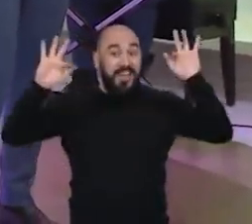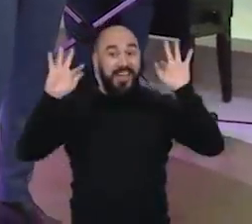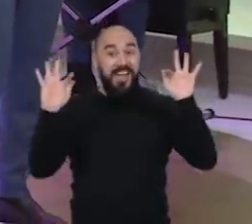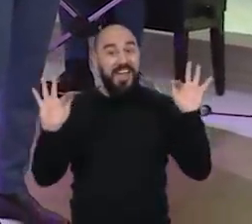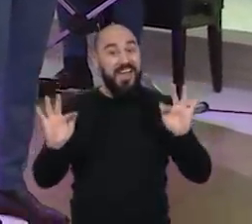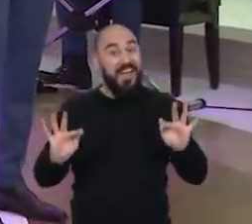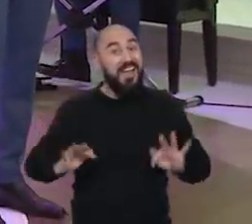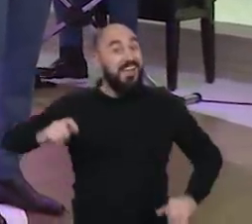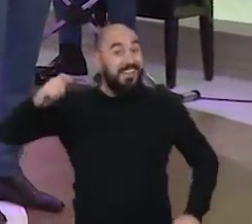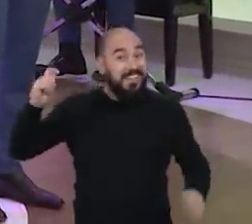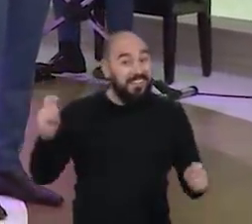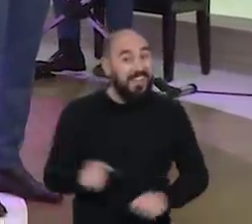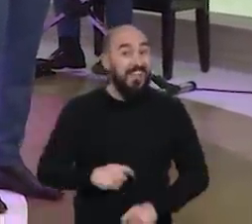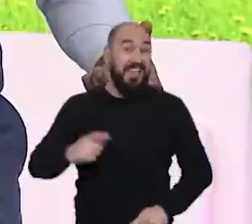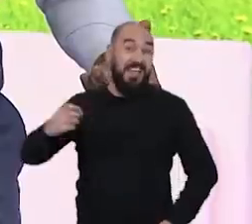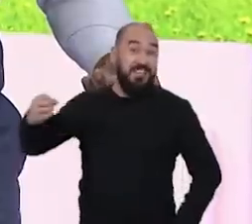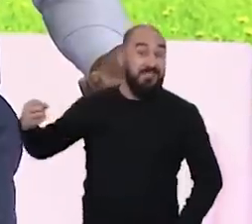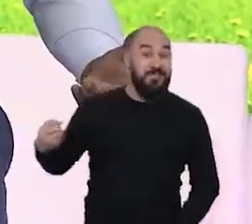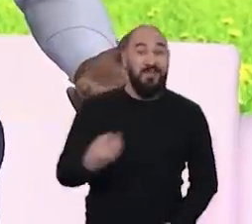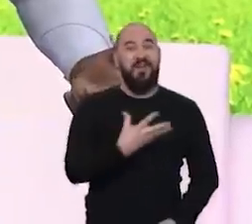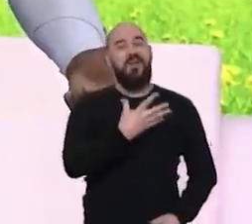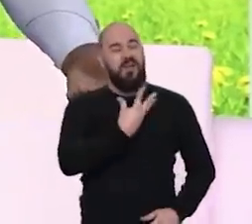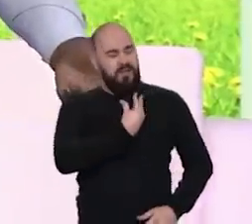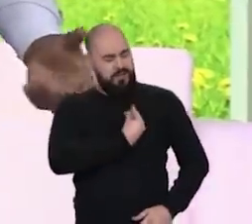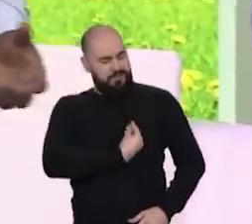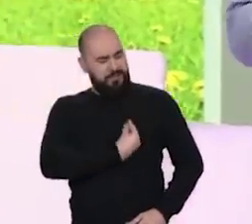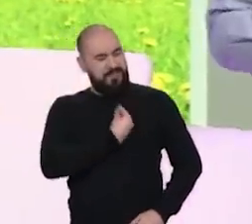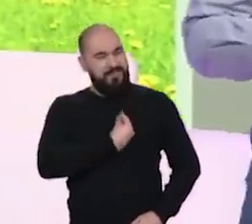novo, de novo.